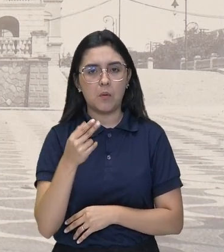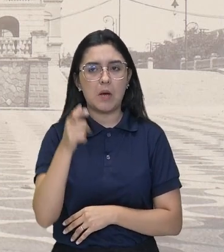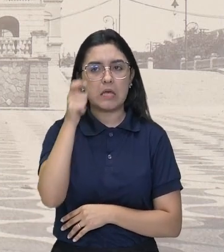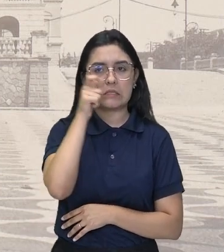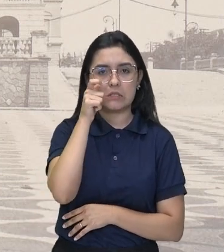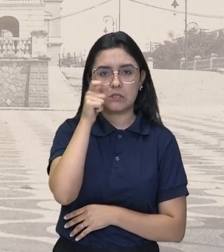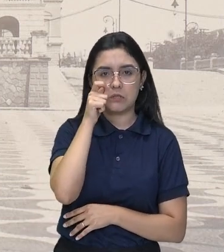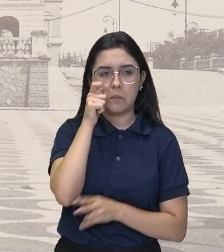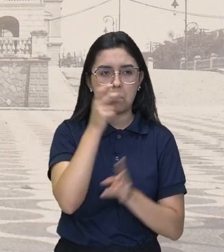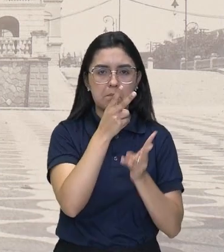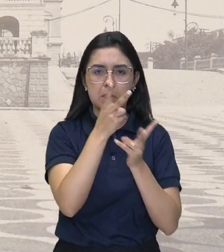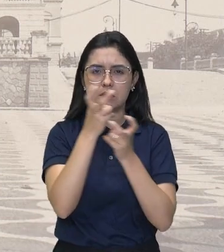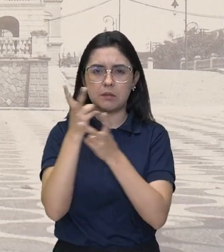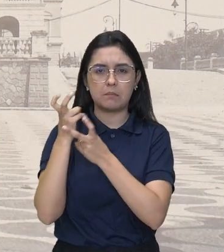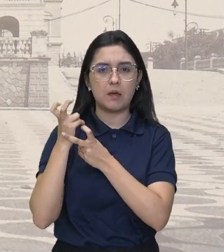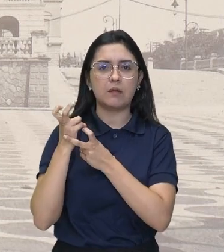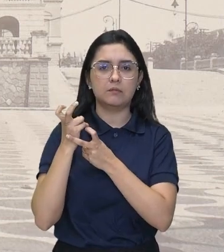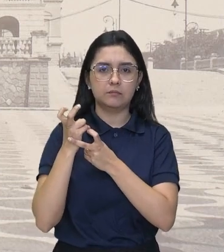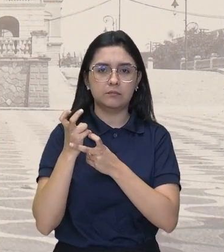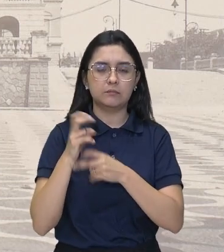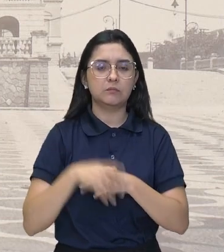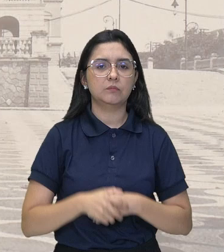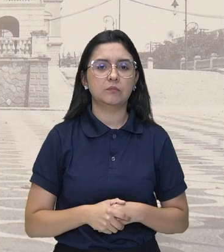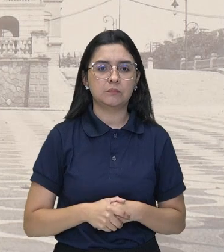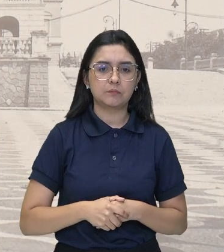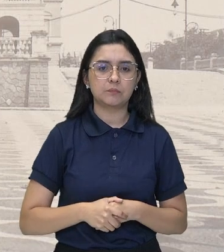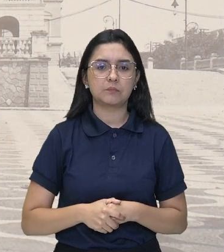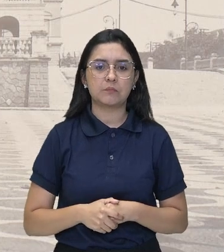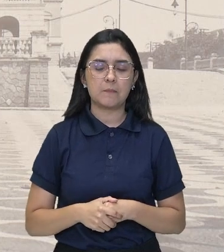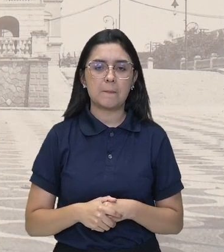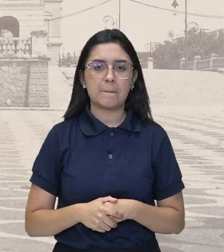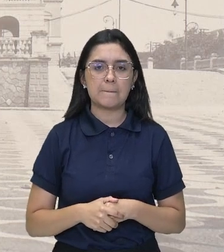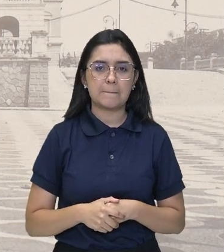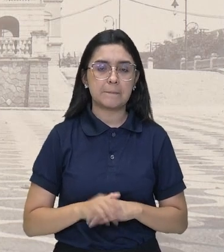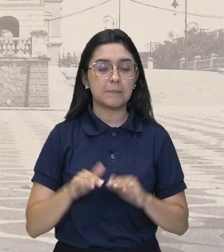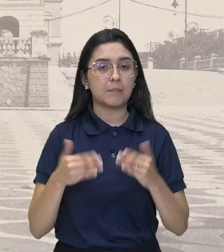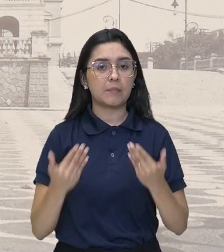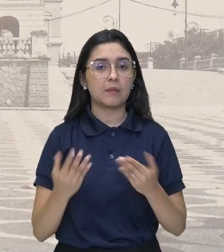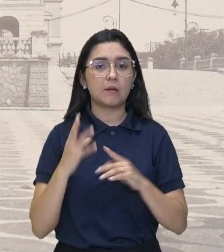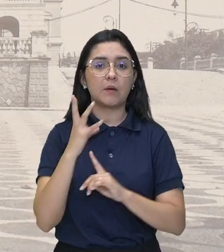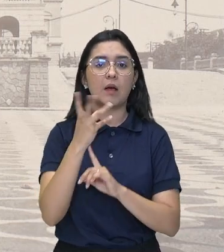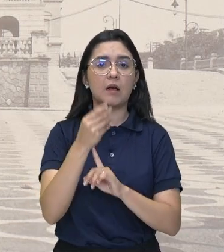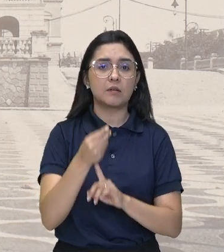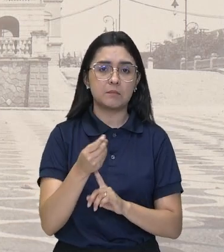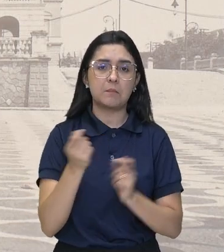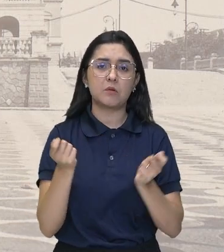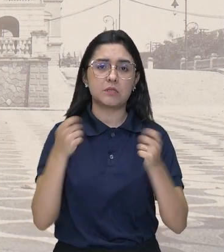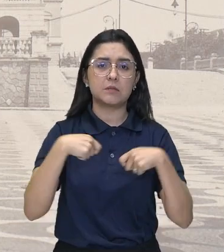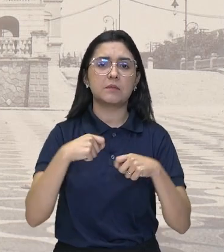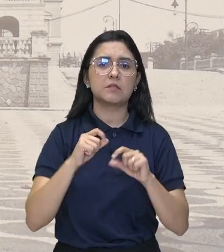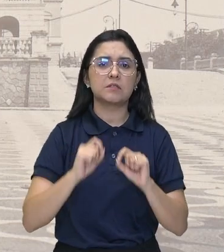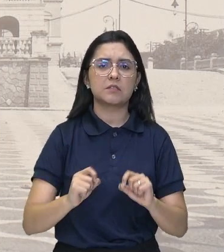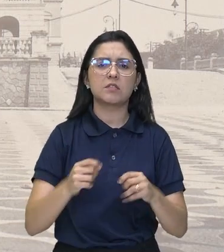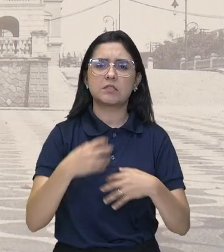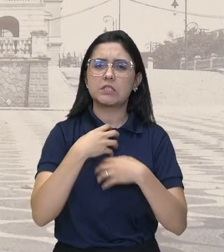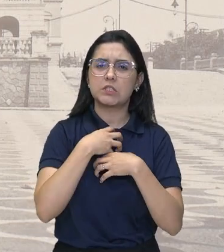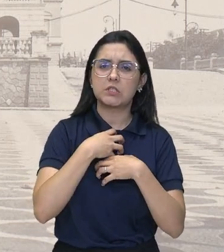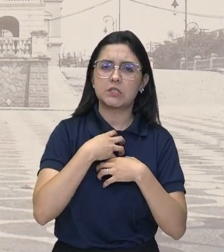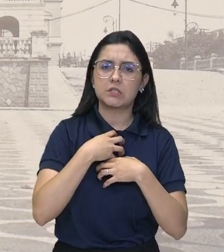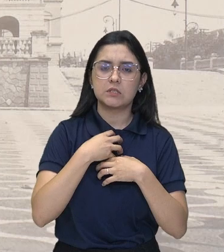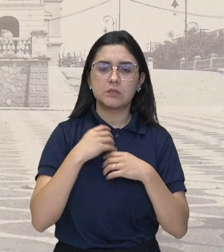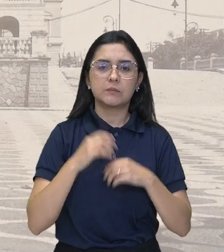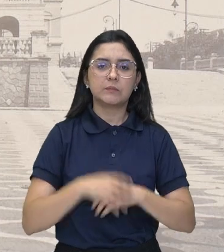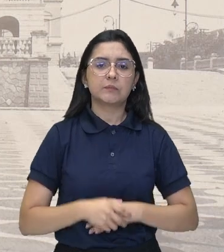assistindo, percebendo, tocando, certo? Então a arte ela proporciona esses sentimentos, essas